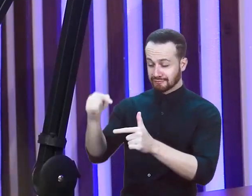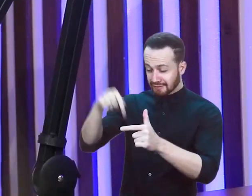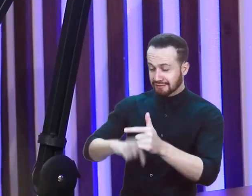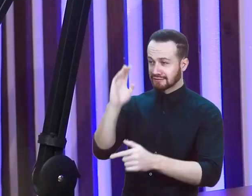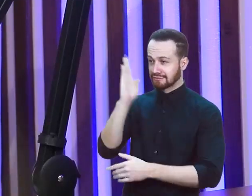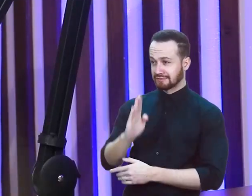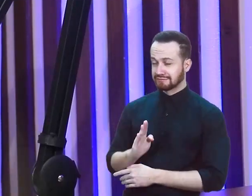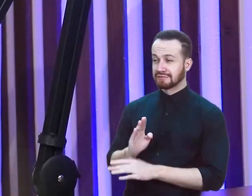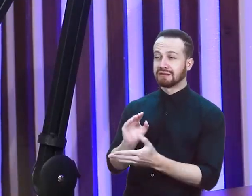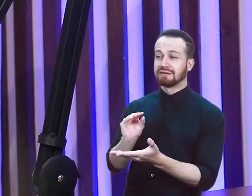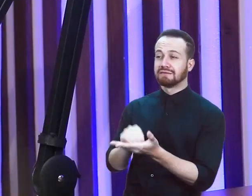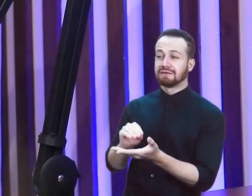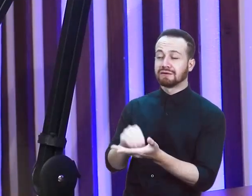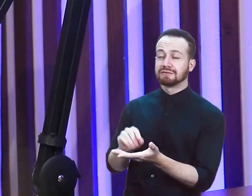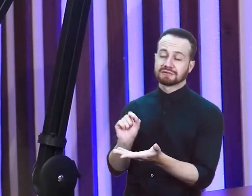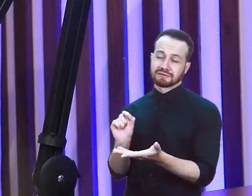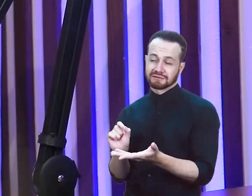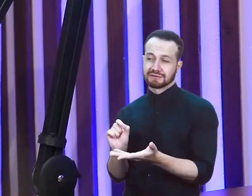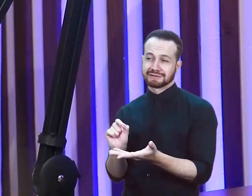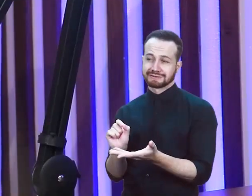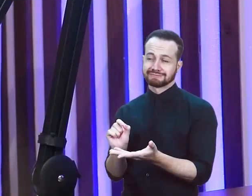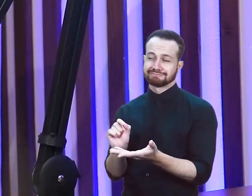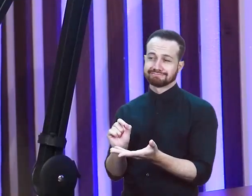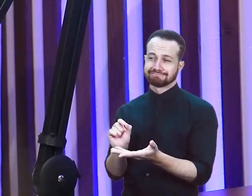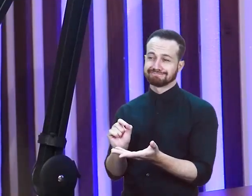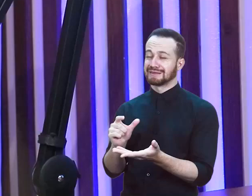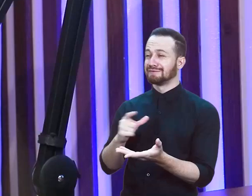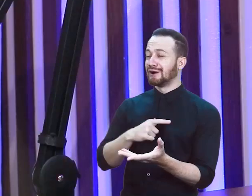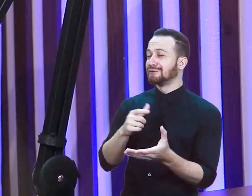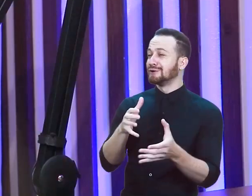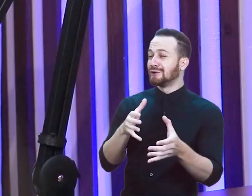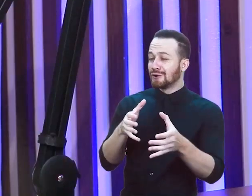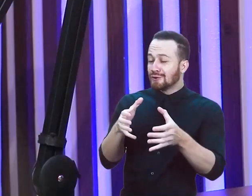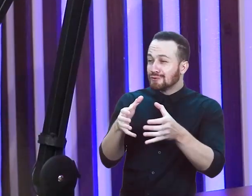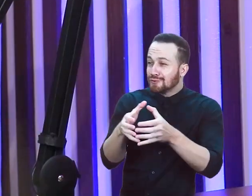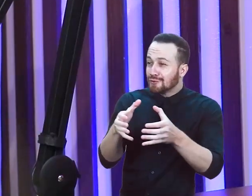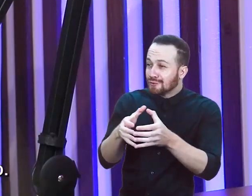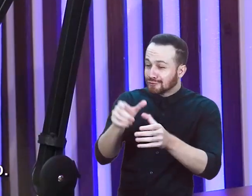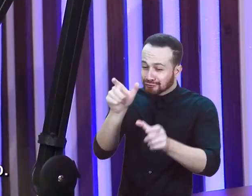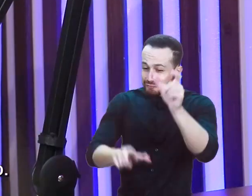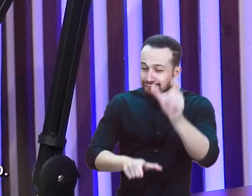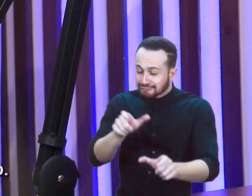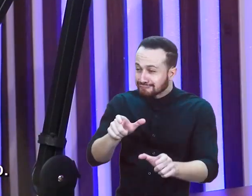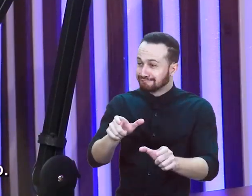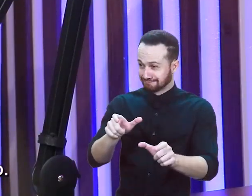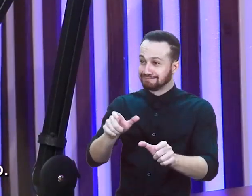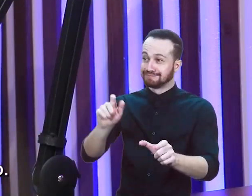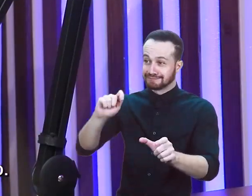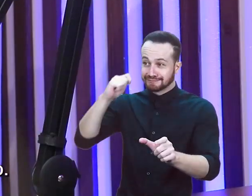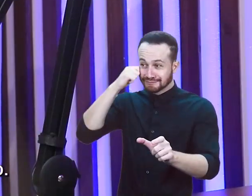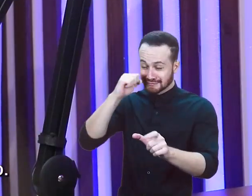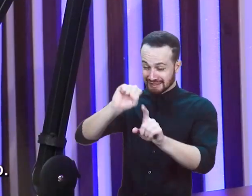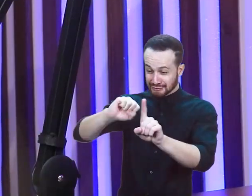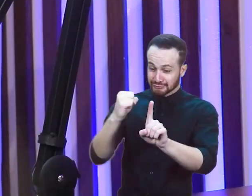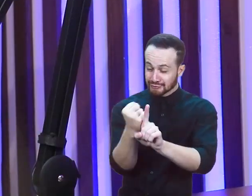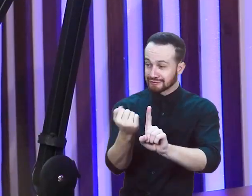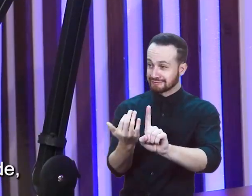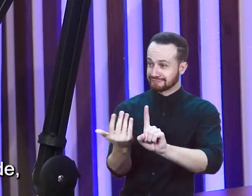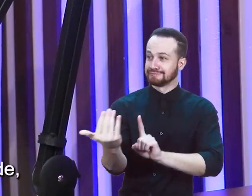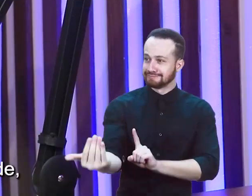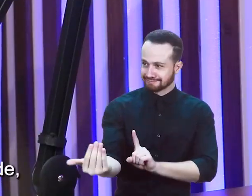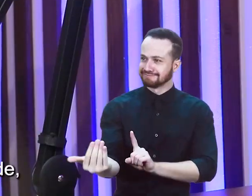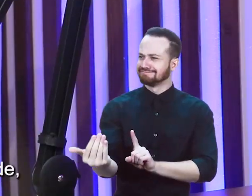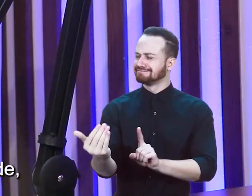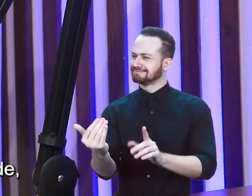Brasil, ainda não tivemos, de fato, movimento negro, do ponto de vista sociológico.